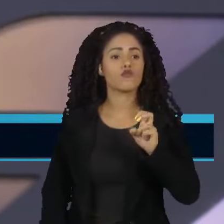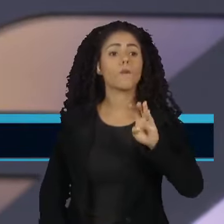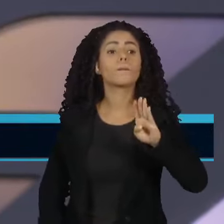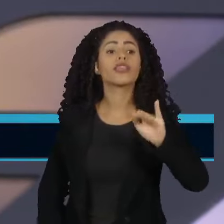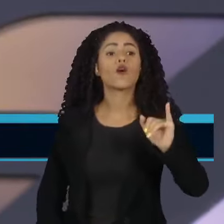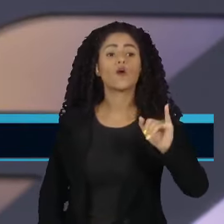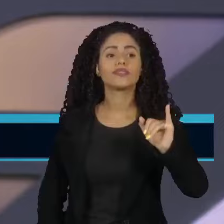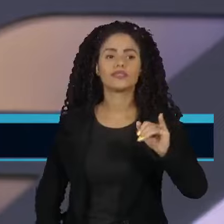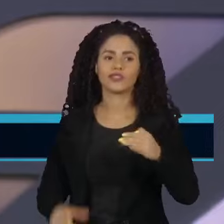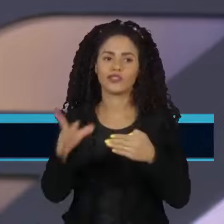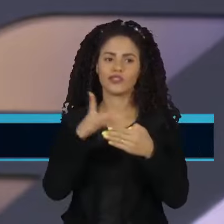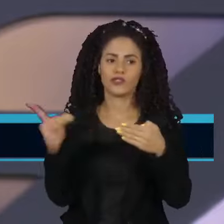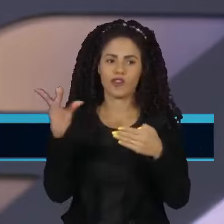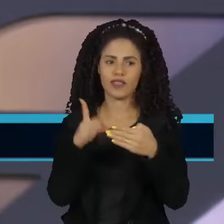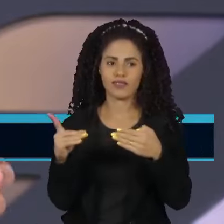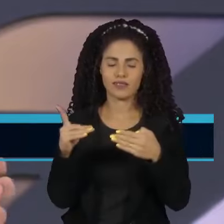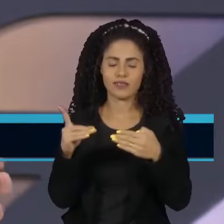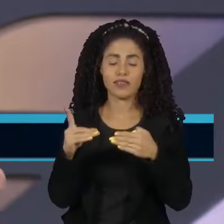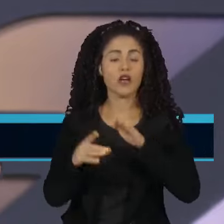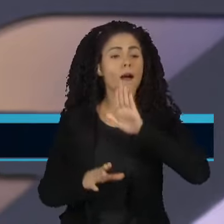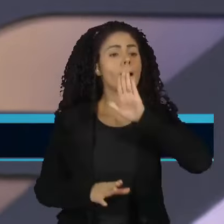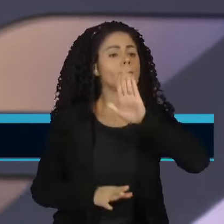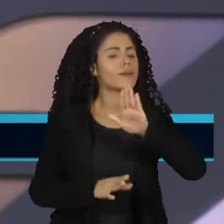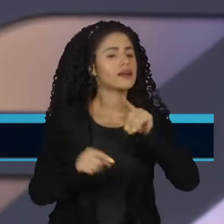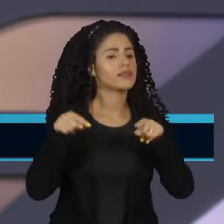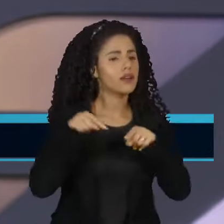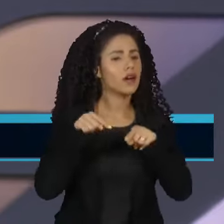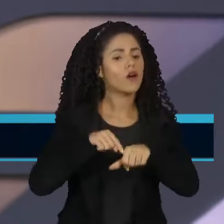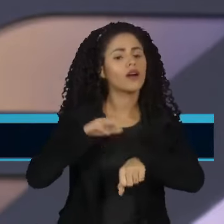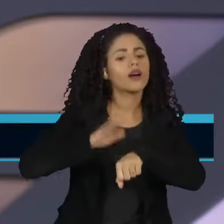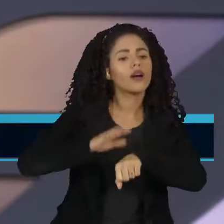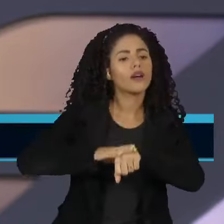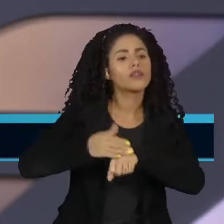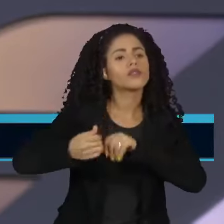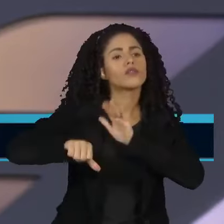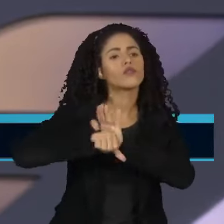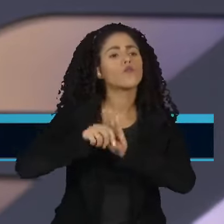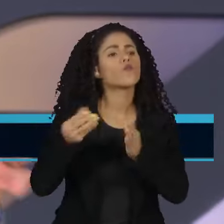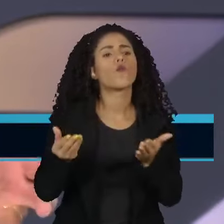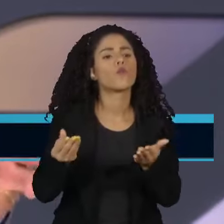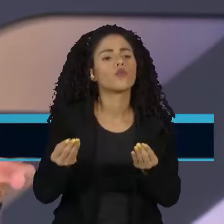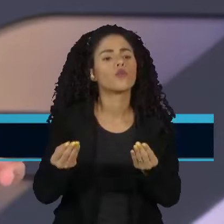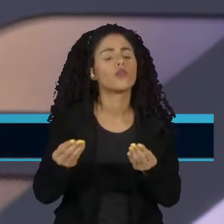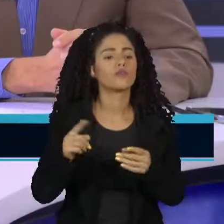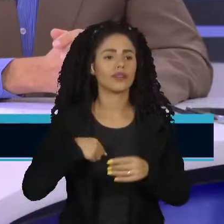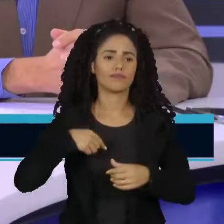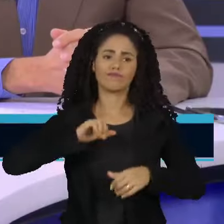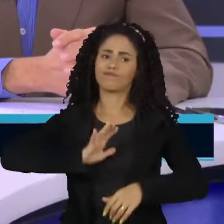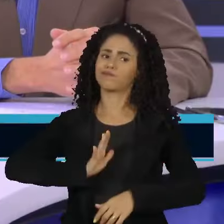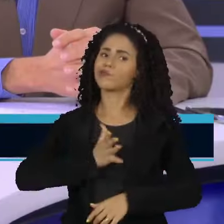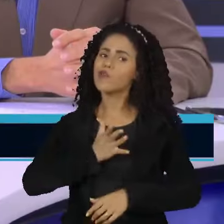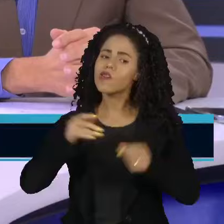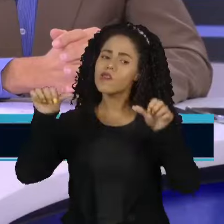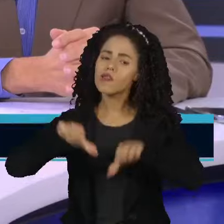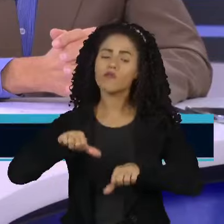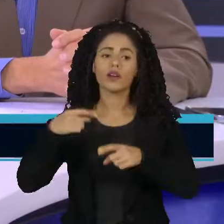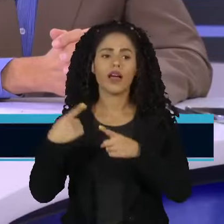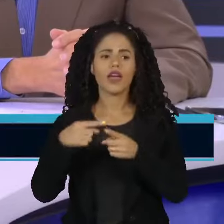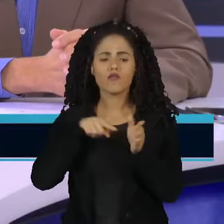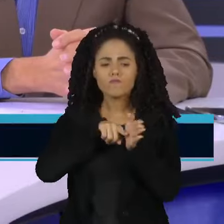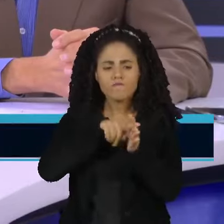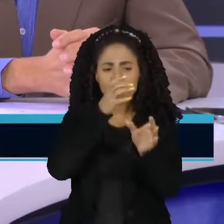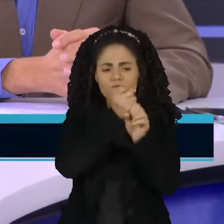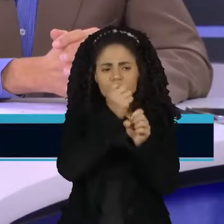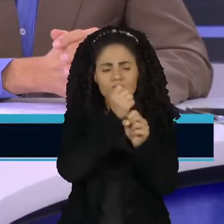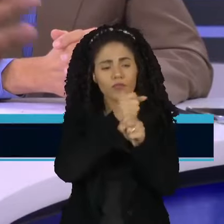de dólares, né? Agora, o custo da produção ilegal é terrível. Eu fiz um pequeno